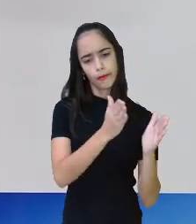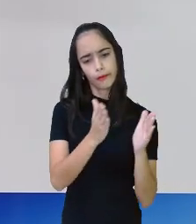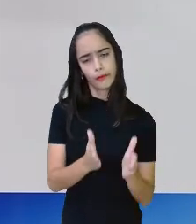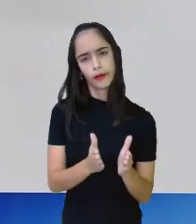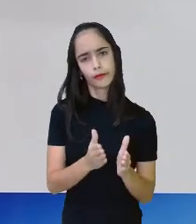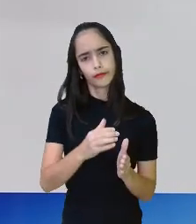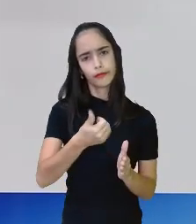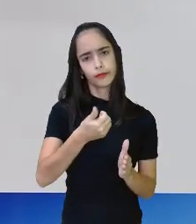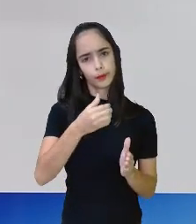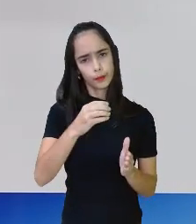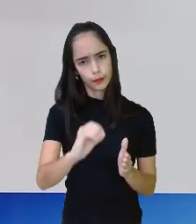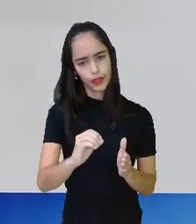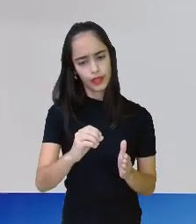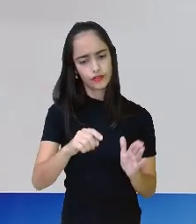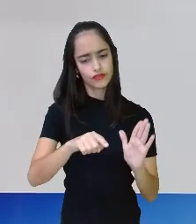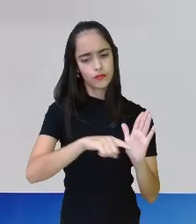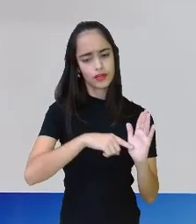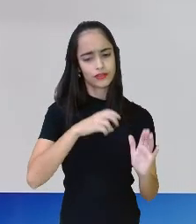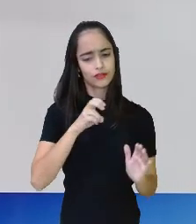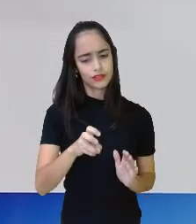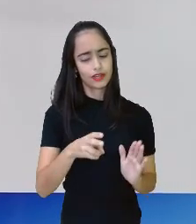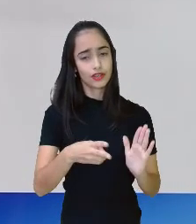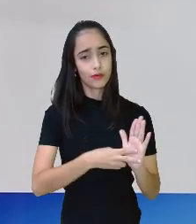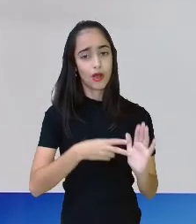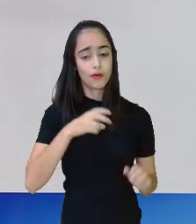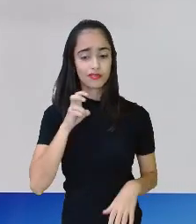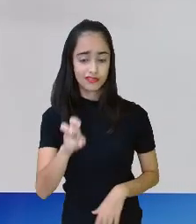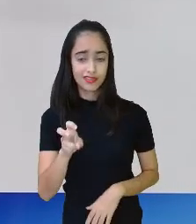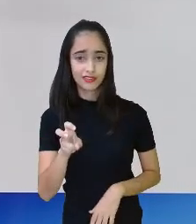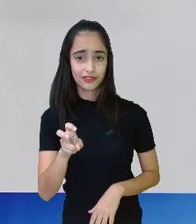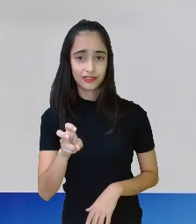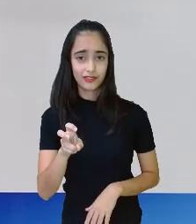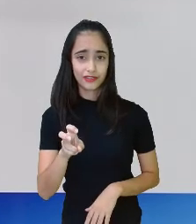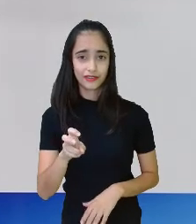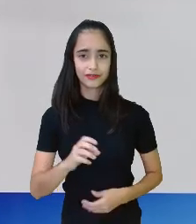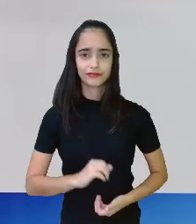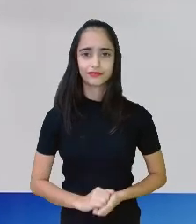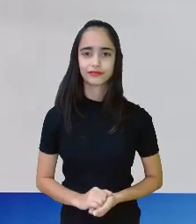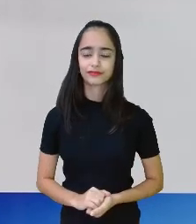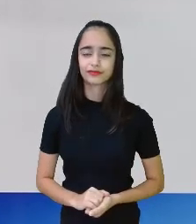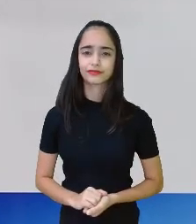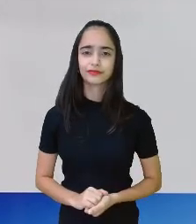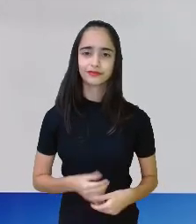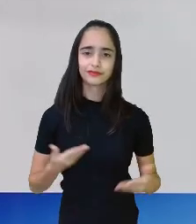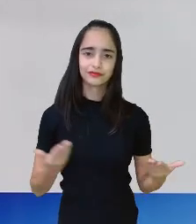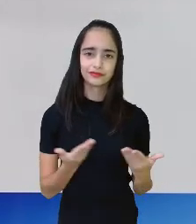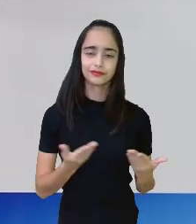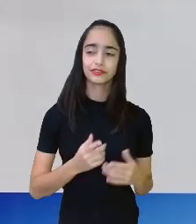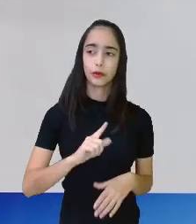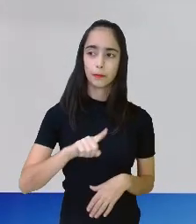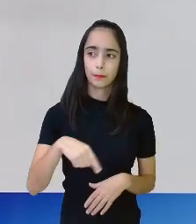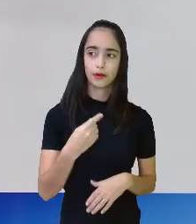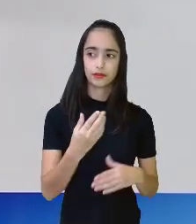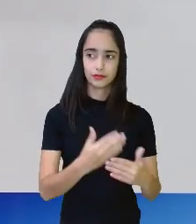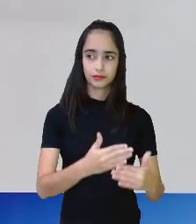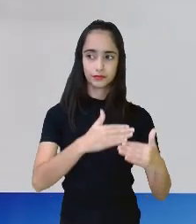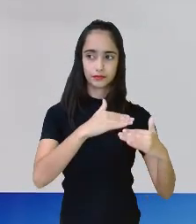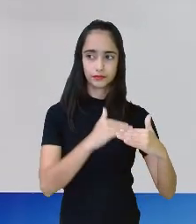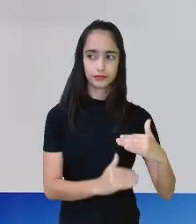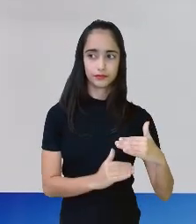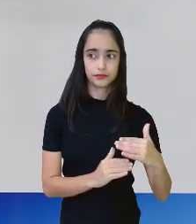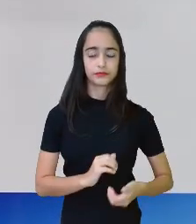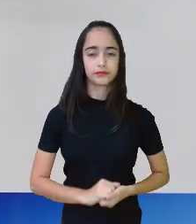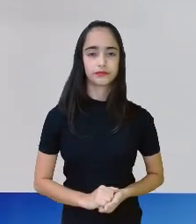10 tiro 5, o elemento oculto é o 5, tá certo? Vamos para essa sequência aqui, que o elemento está aqui no